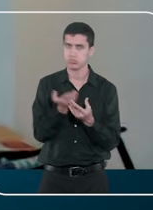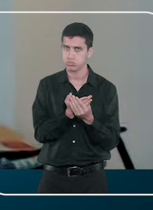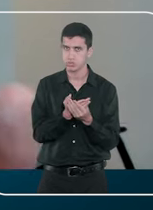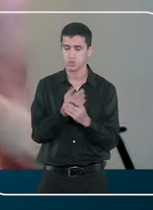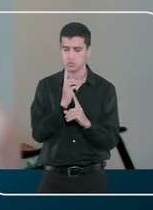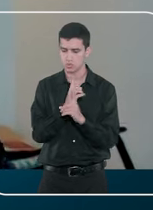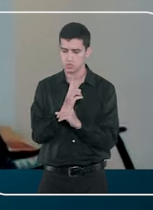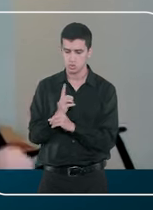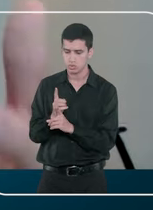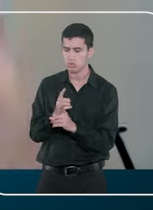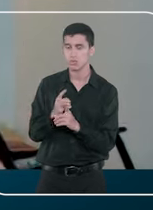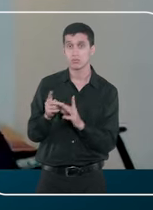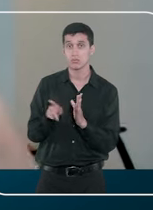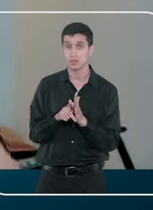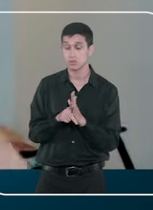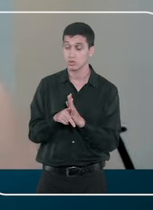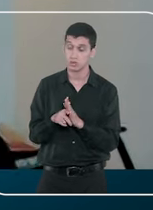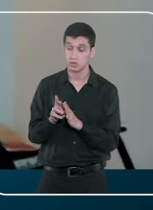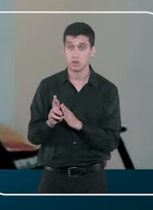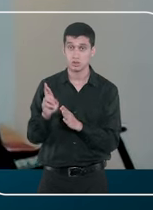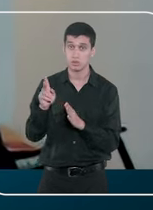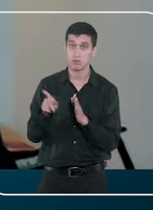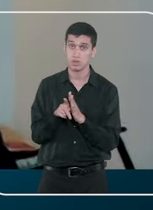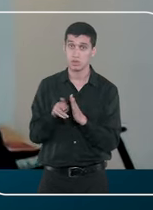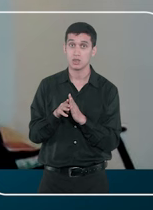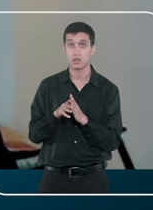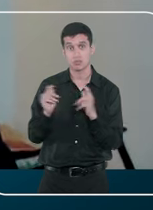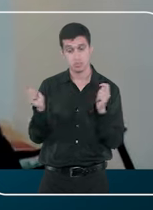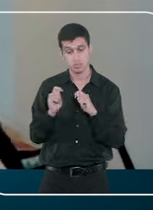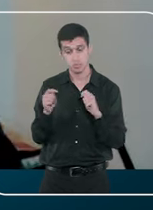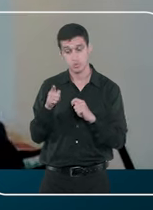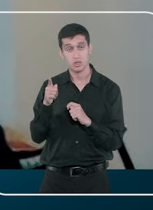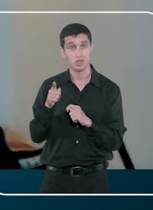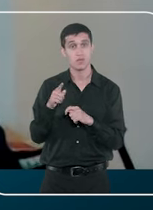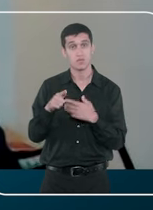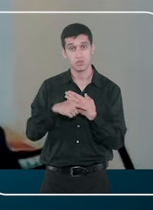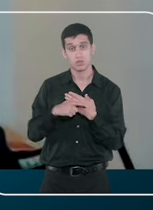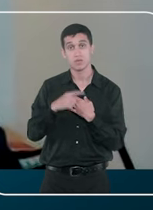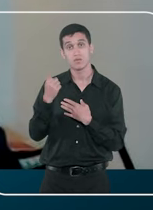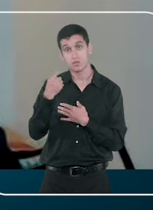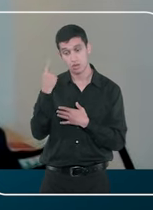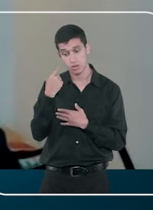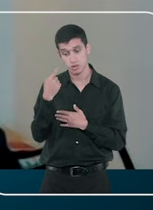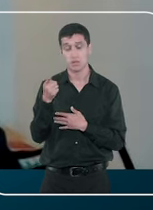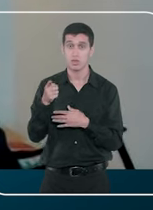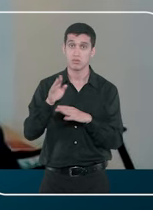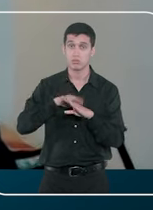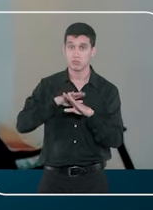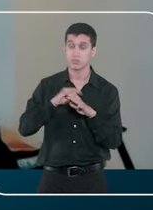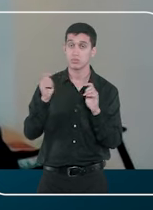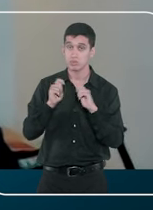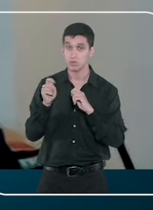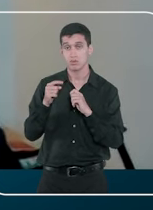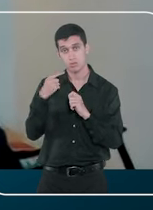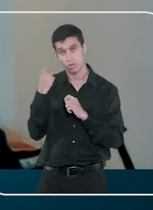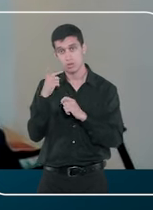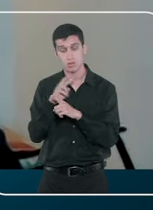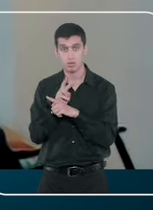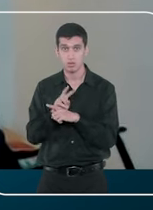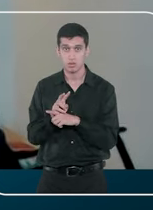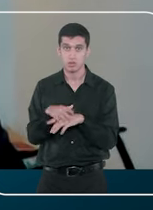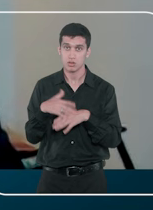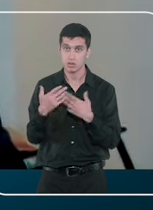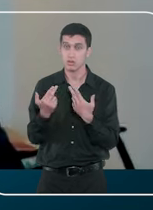investigação, por conta da sua qualidade de advogado. É a prerrogativa dele como advogado. Então, numa situação como